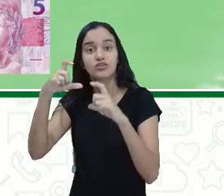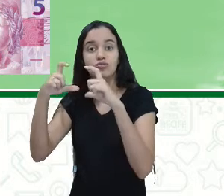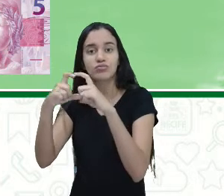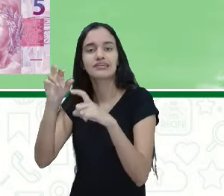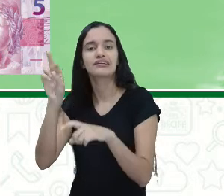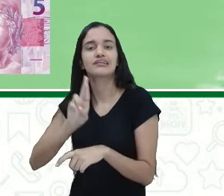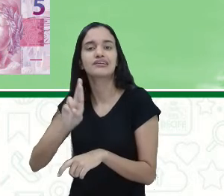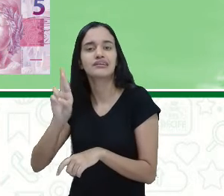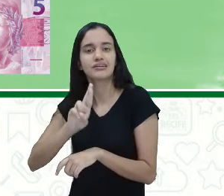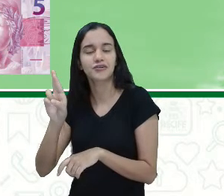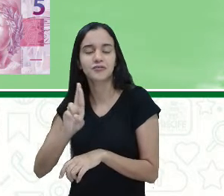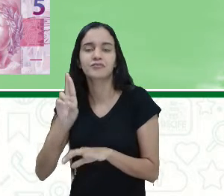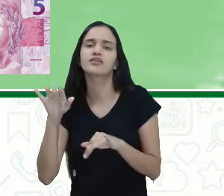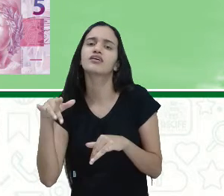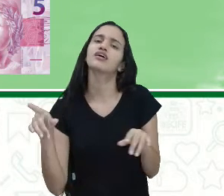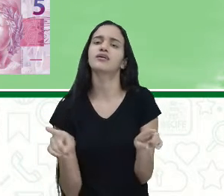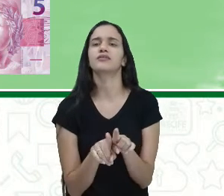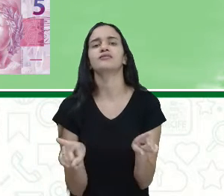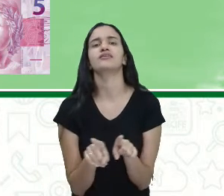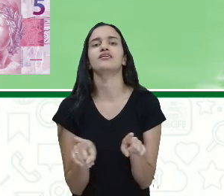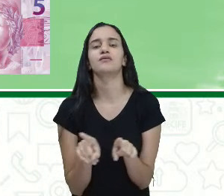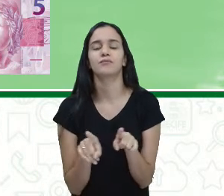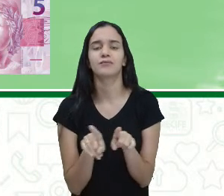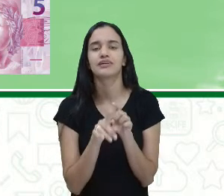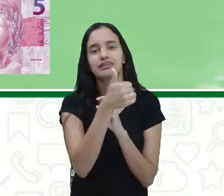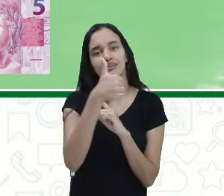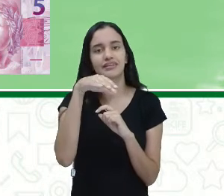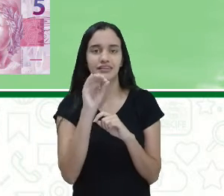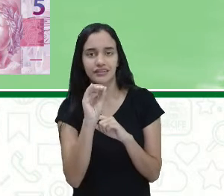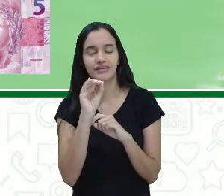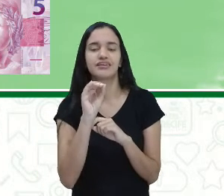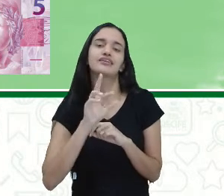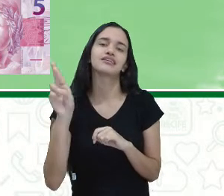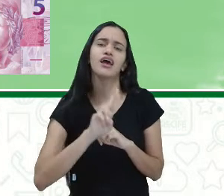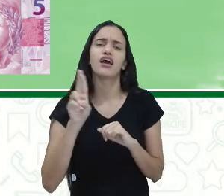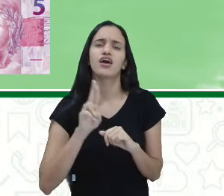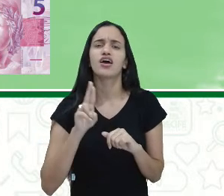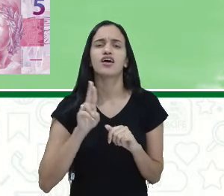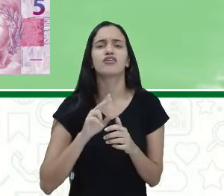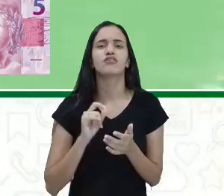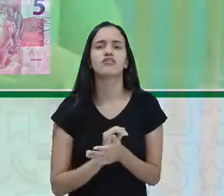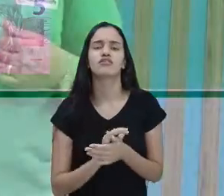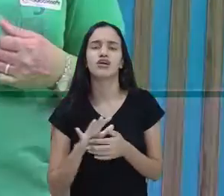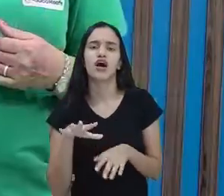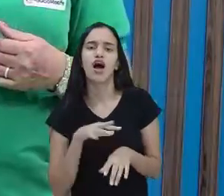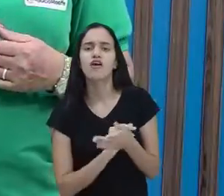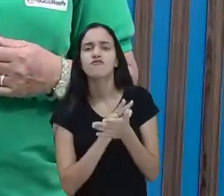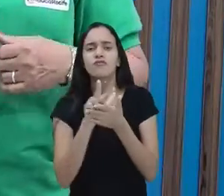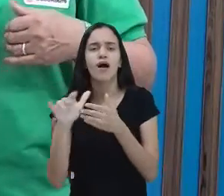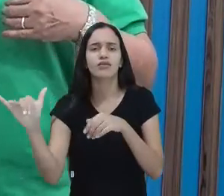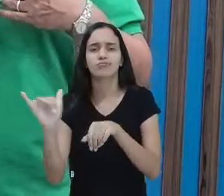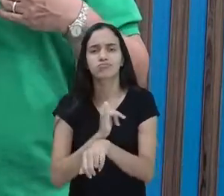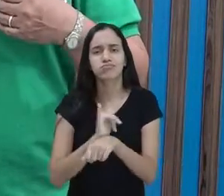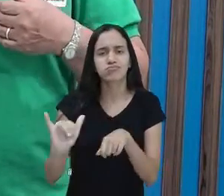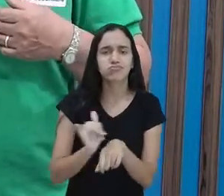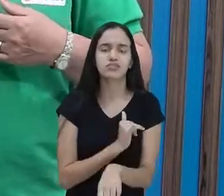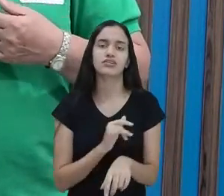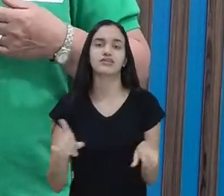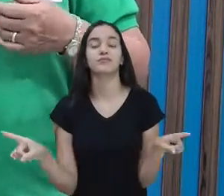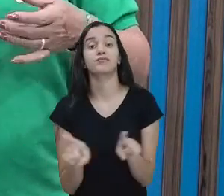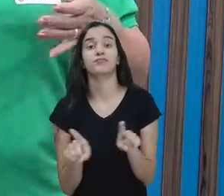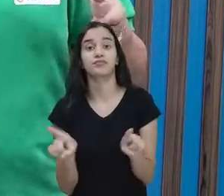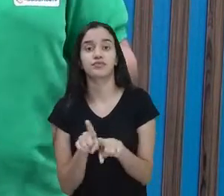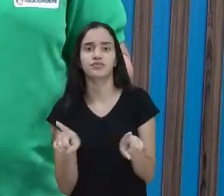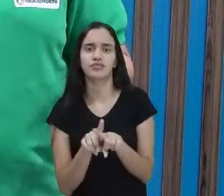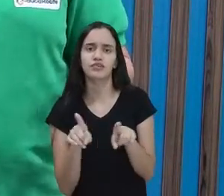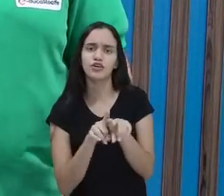isso também me dá 10 reais. Então, são várias formas. Eu poderia também fazer ele